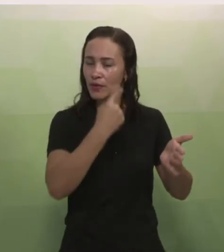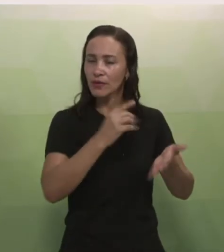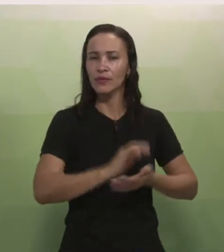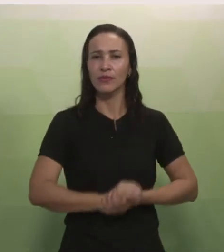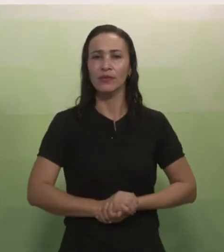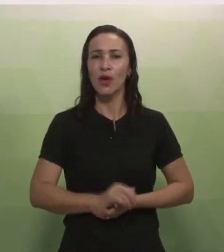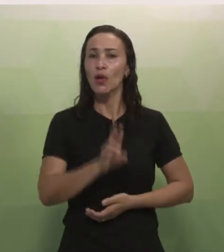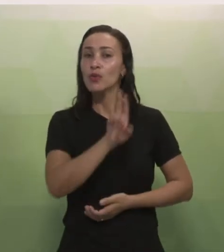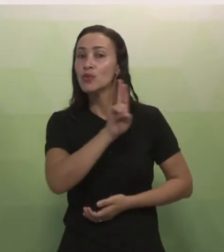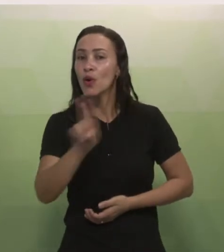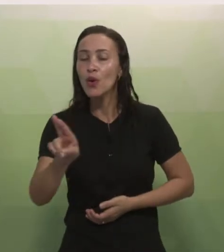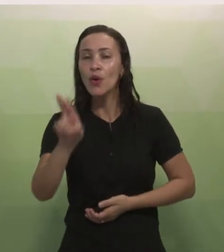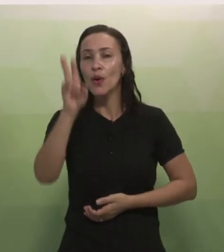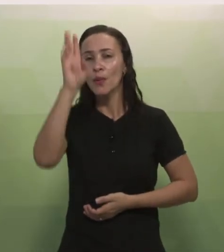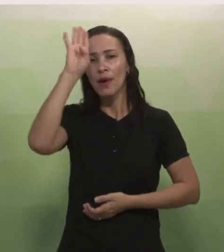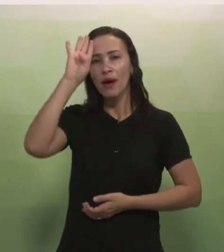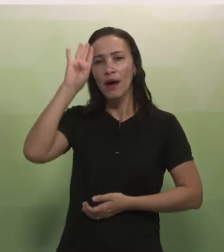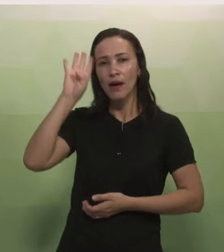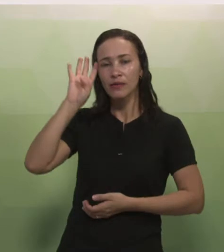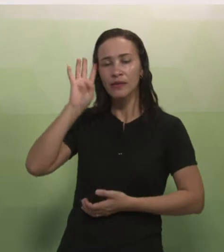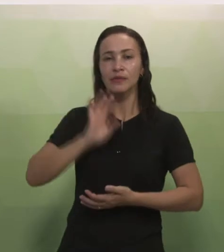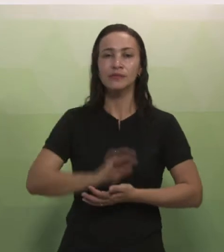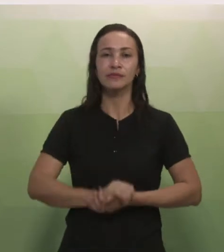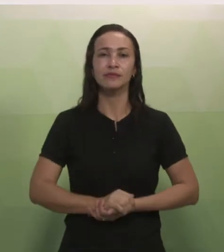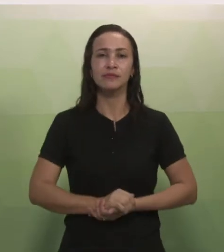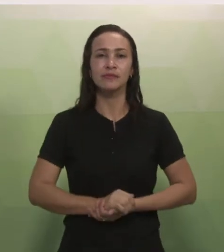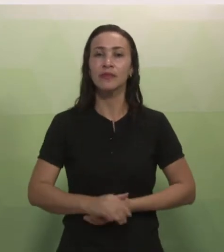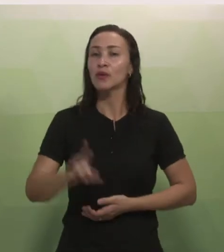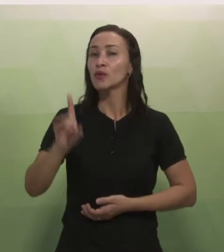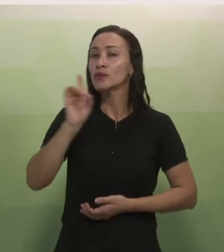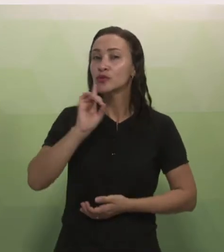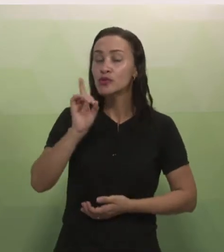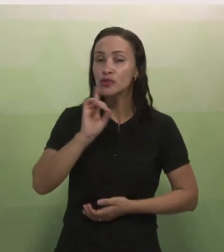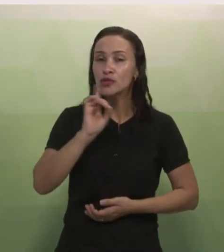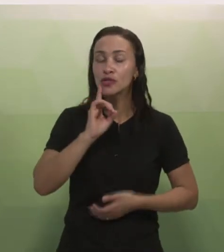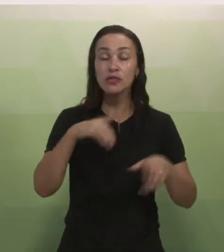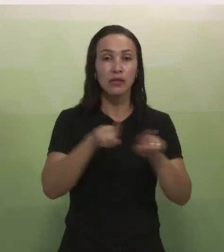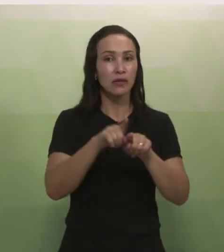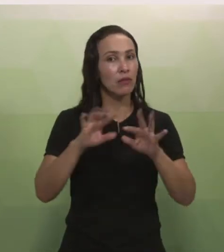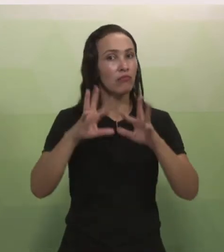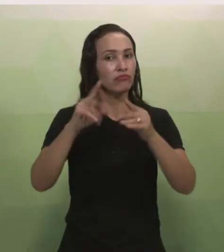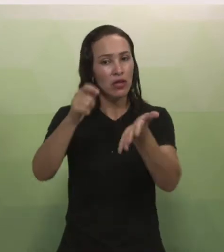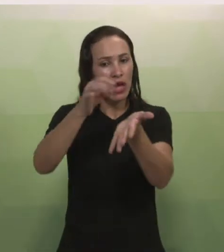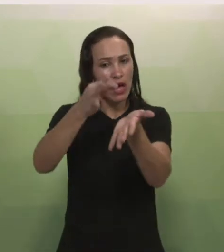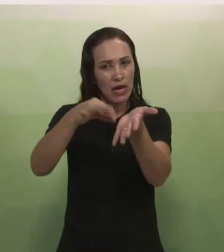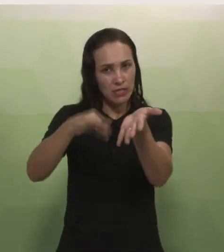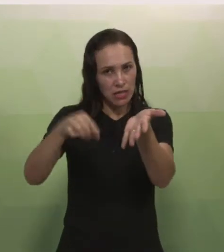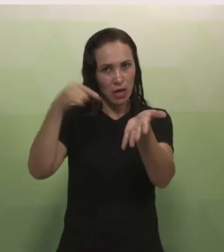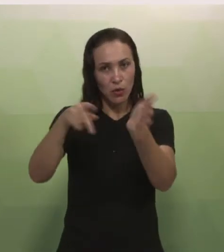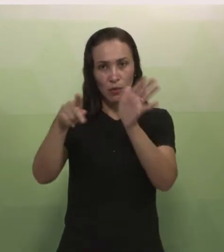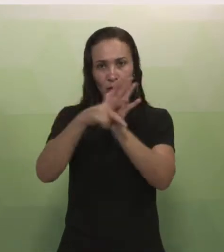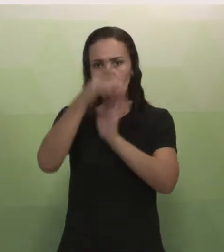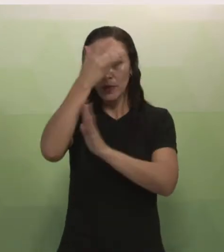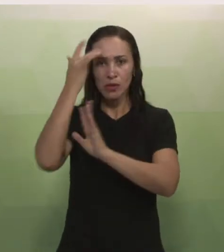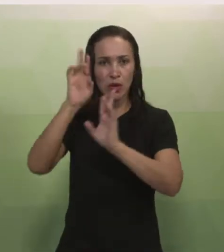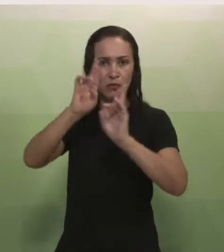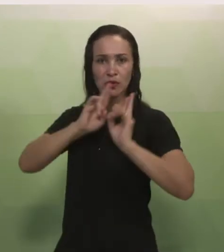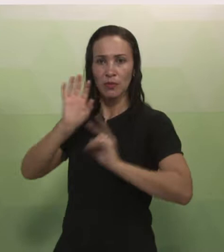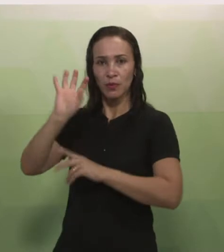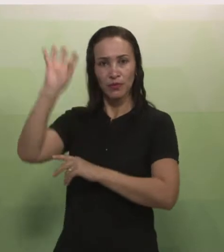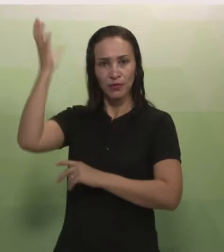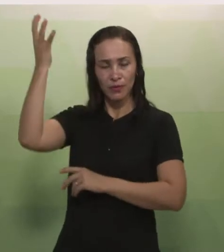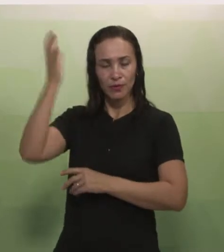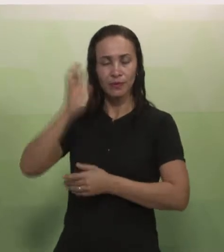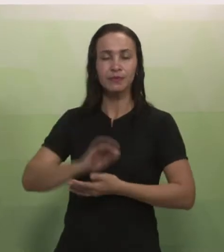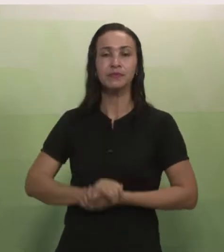nome do acadêmico, data e as devidas assinaturas dos responsáveis.